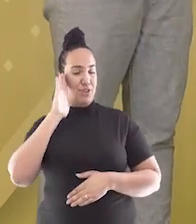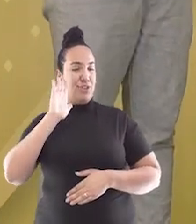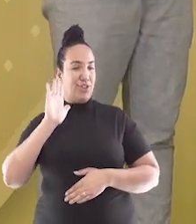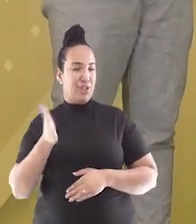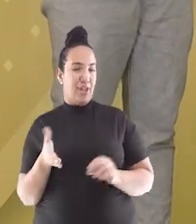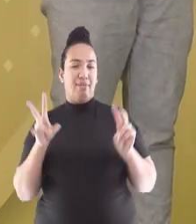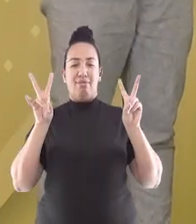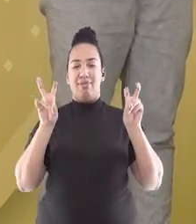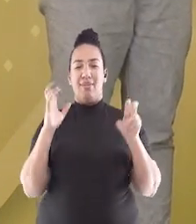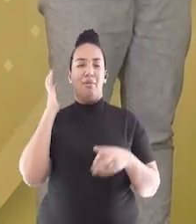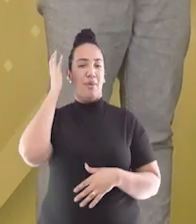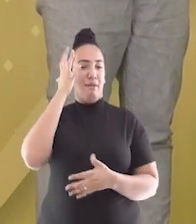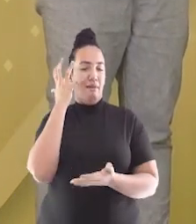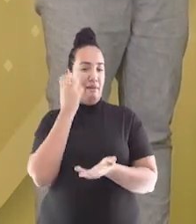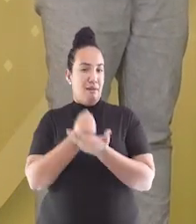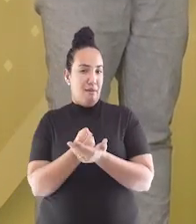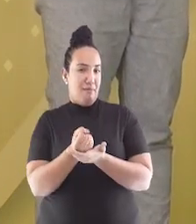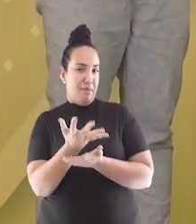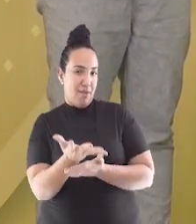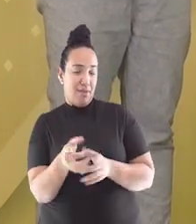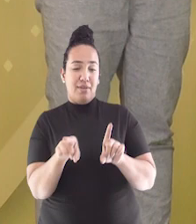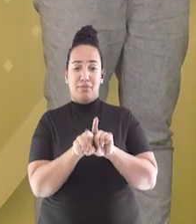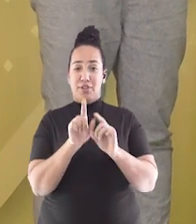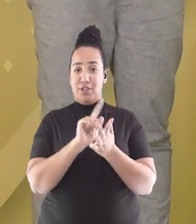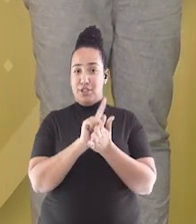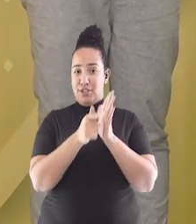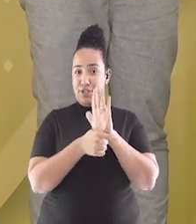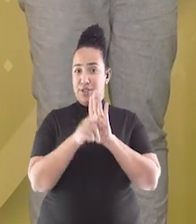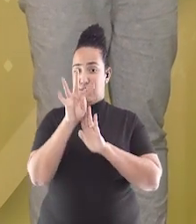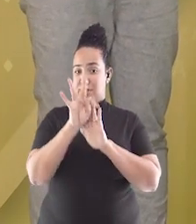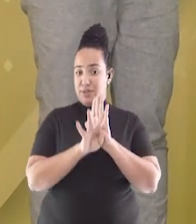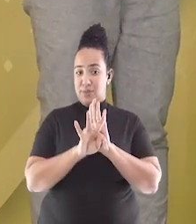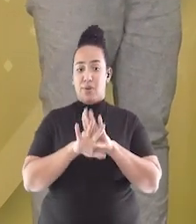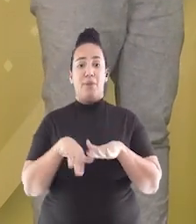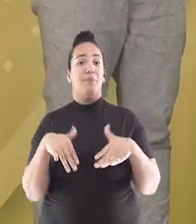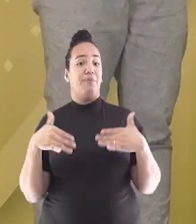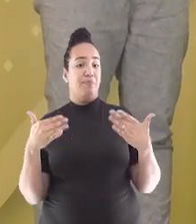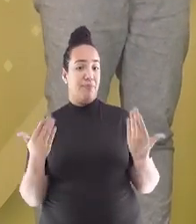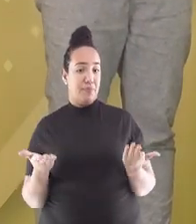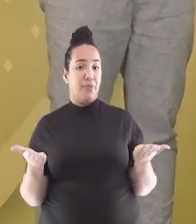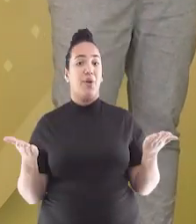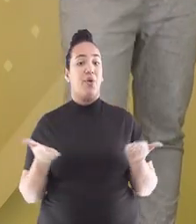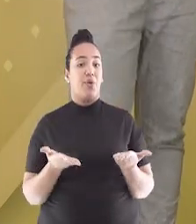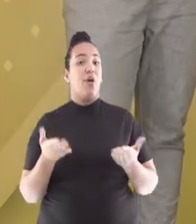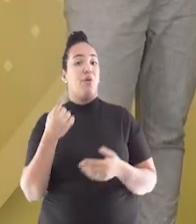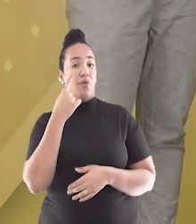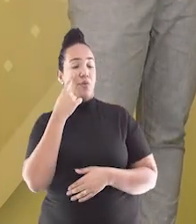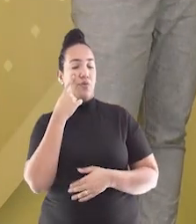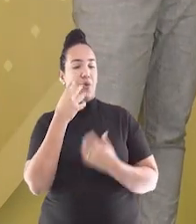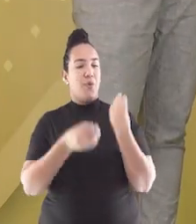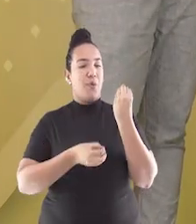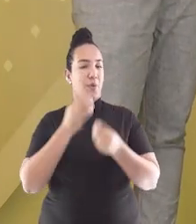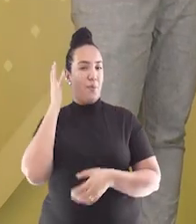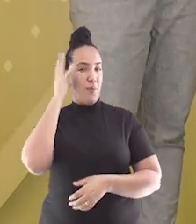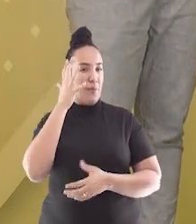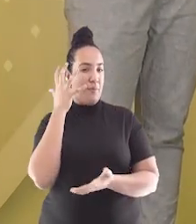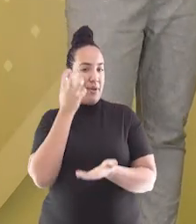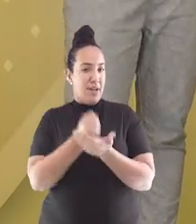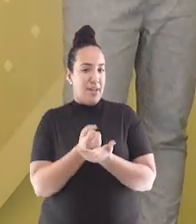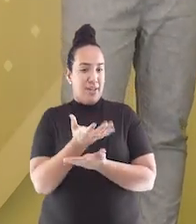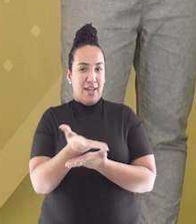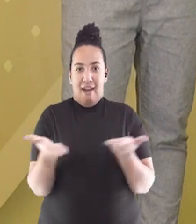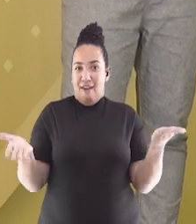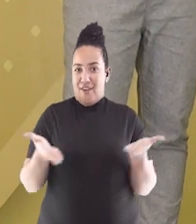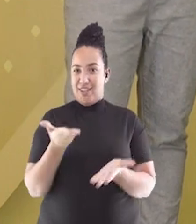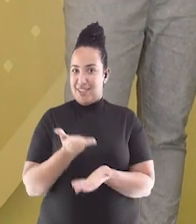sobre o podcast e os gêneros textuais argumentativos, que tal, Matheus, se a gente fizer um podcast nessa aula? Vai ser uma